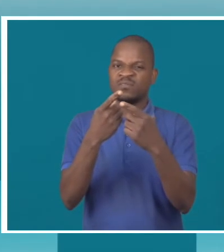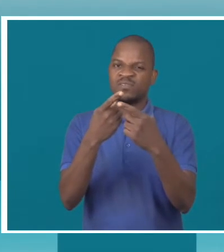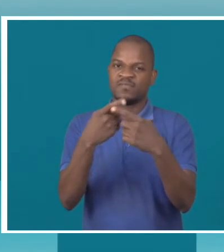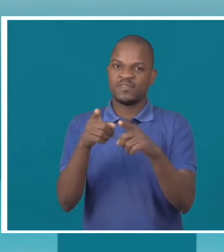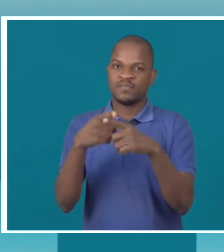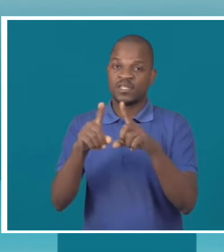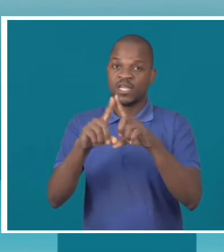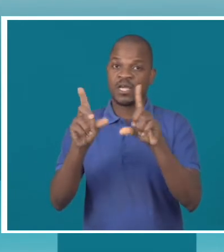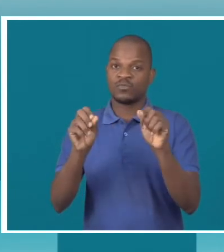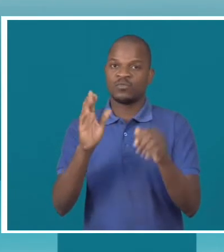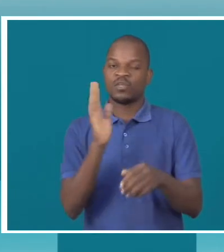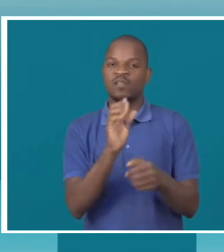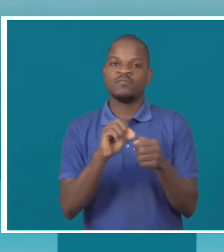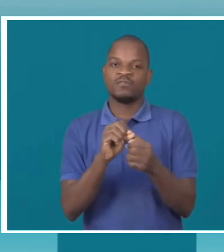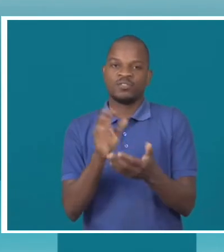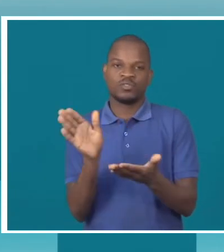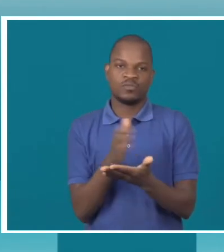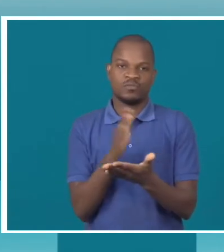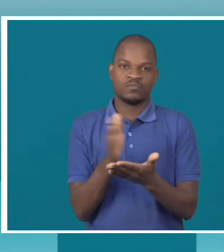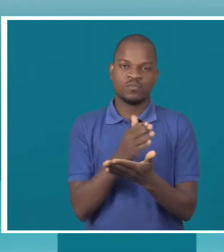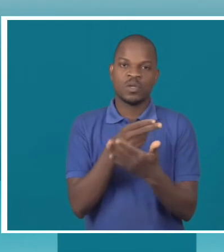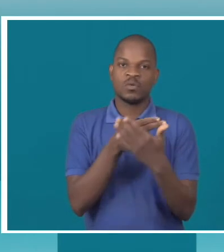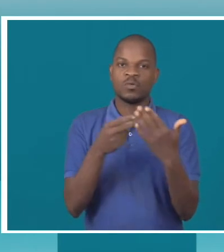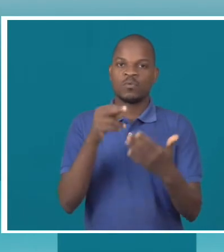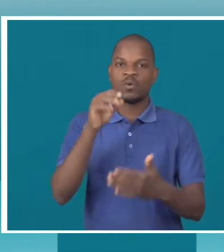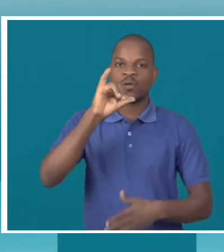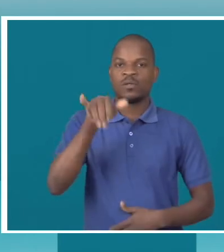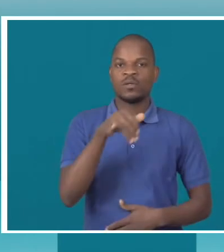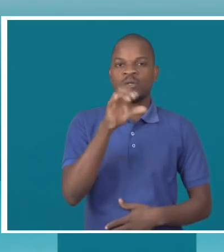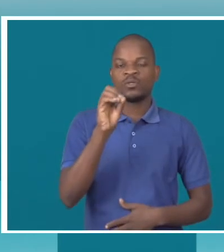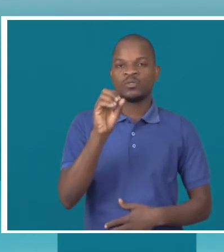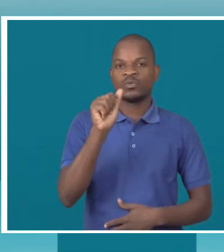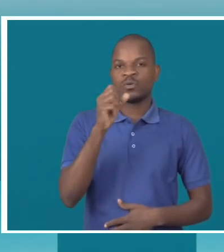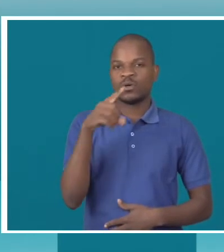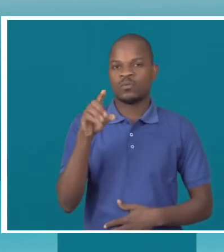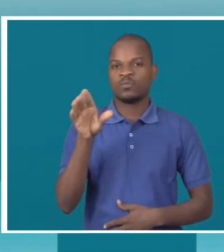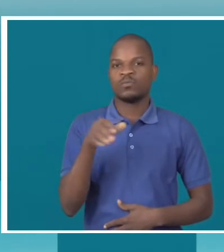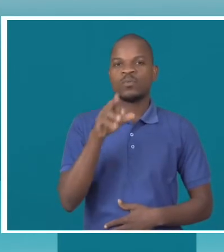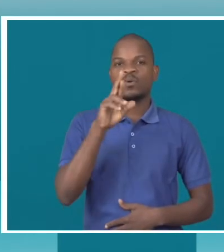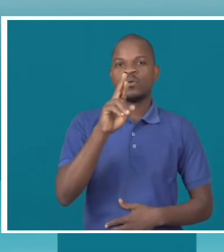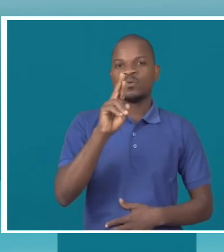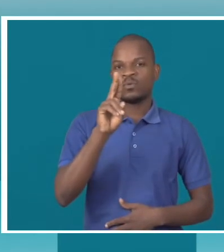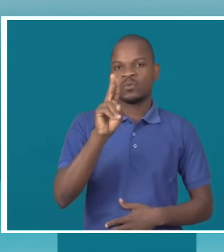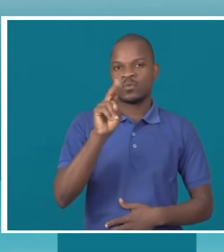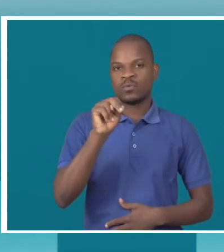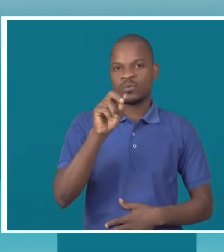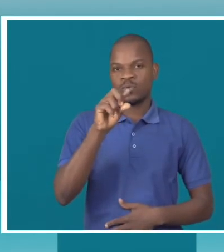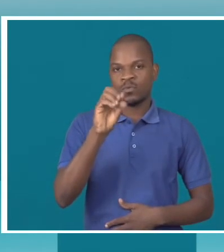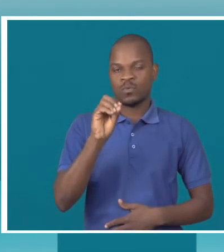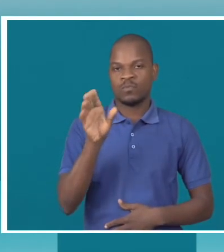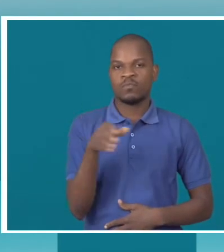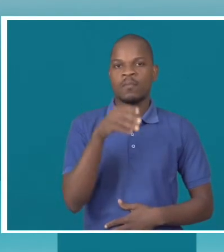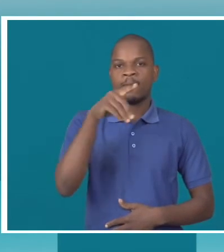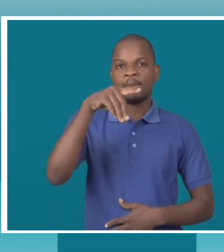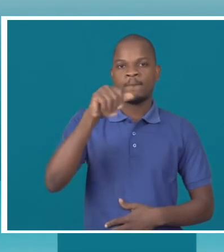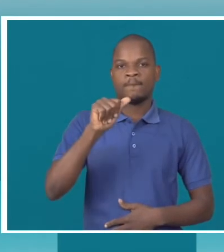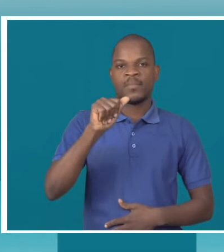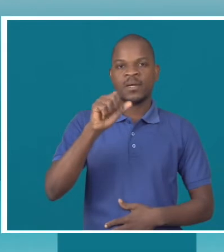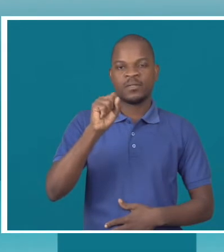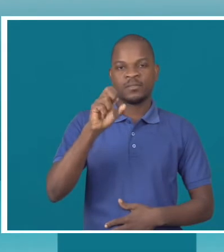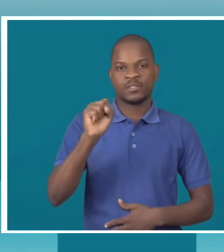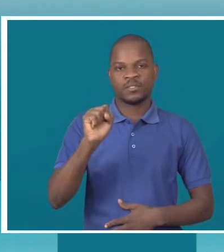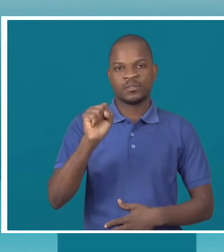trabalhos que o nosso amigo, o grande amigo João Rungo Paz que já nos mostrou vários trabalhos. Temos aqui